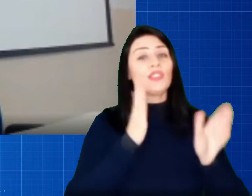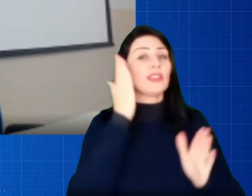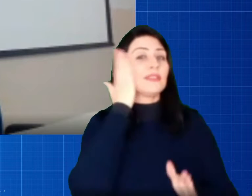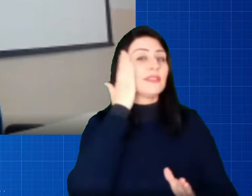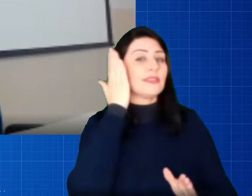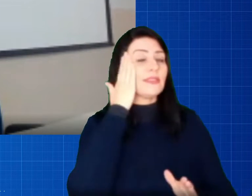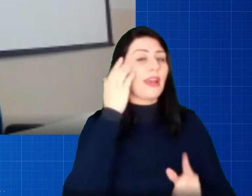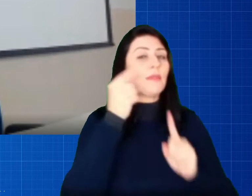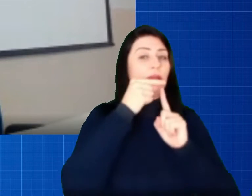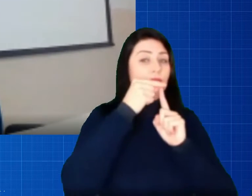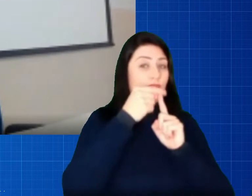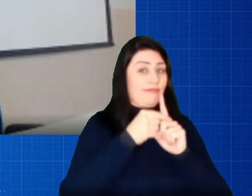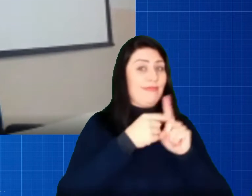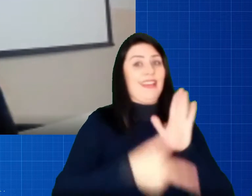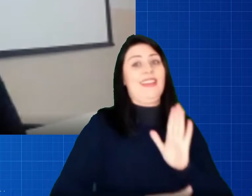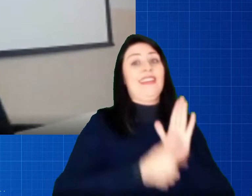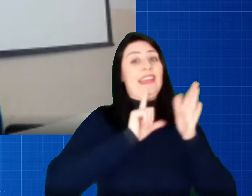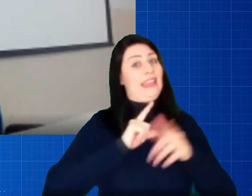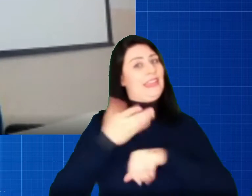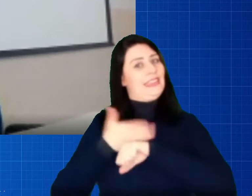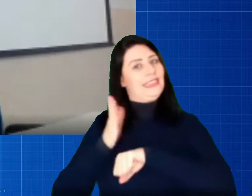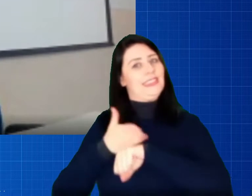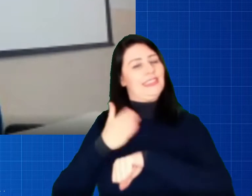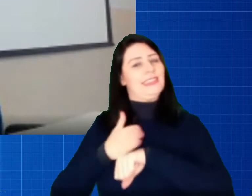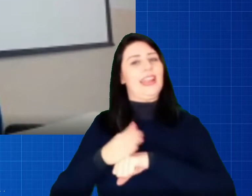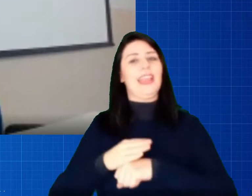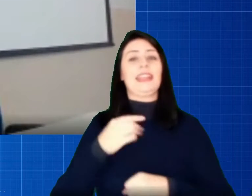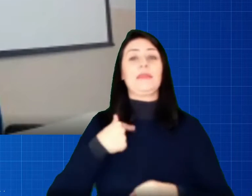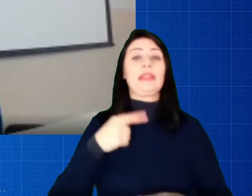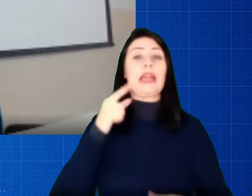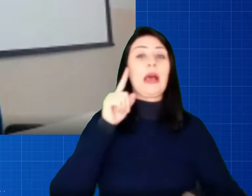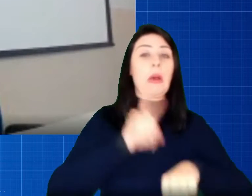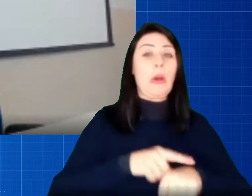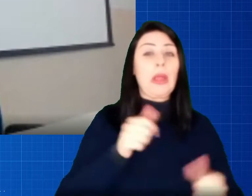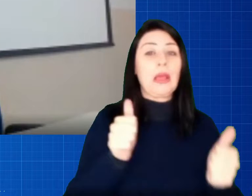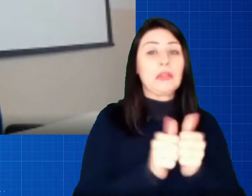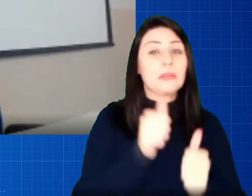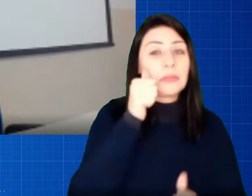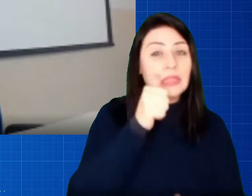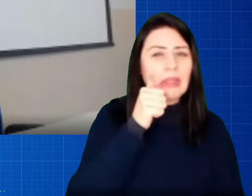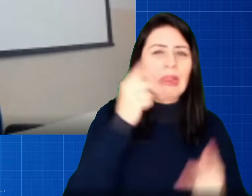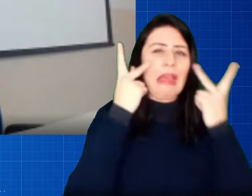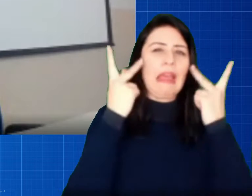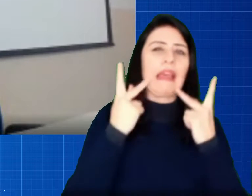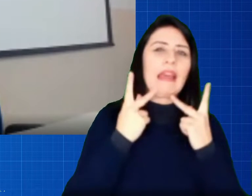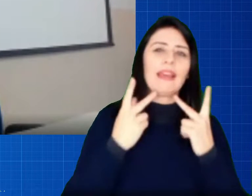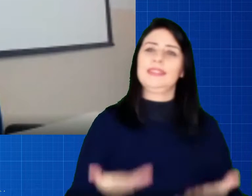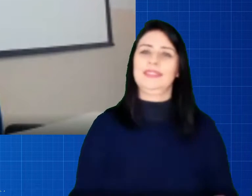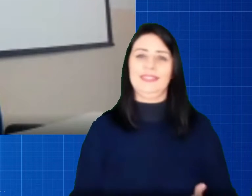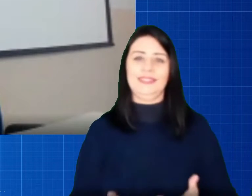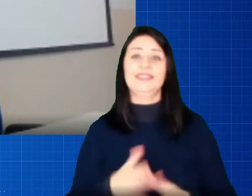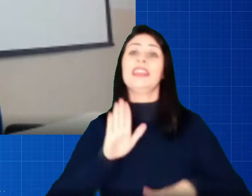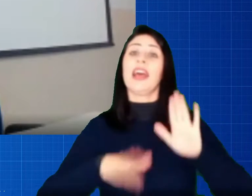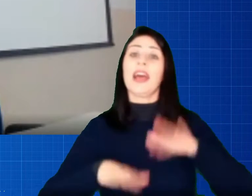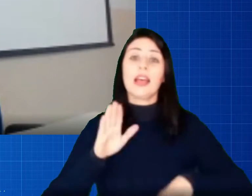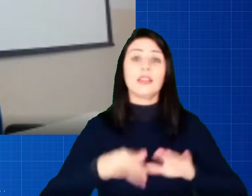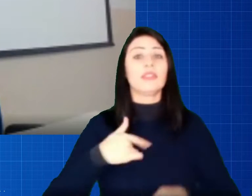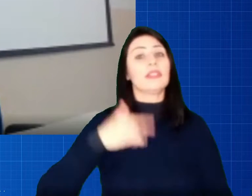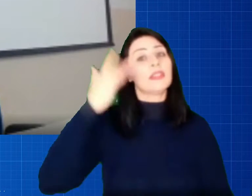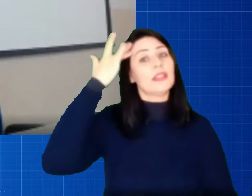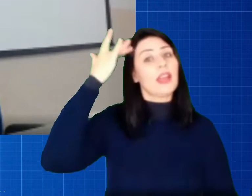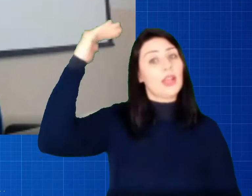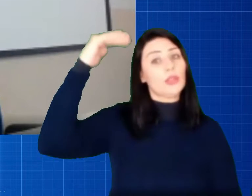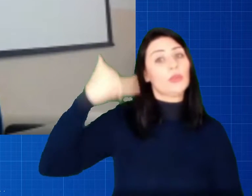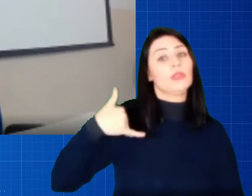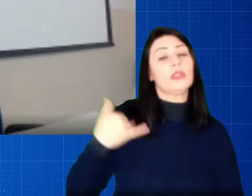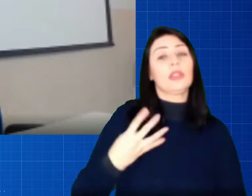você não vai ficar com vergonha, né? O adulto, gente, tem adulto de 40 anos, chega, a gente põe o